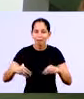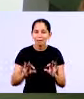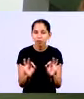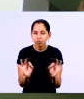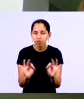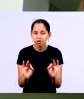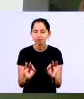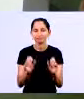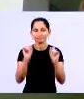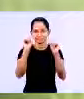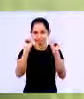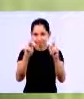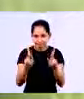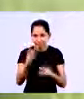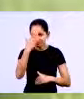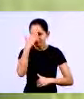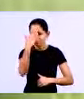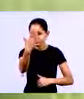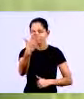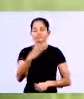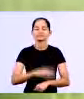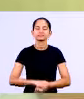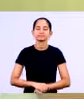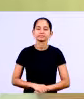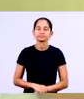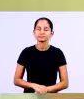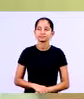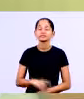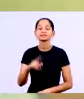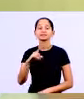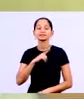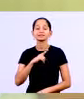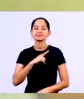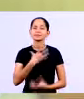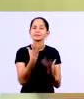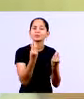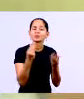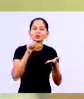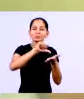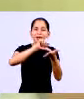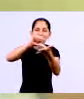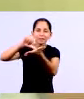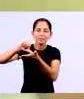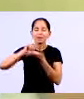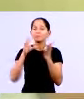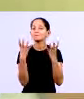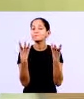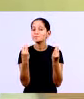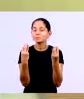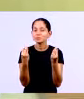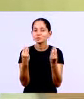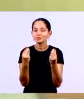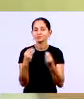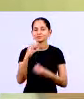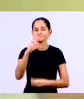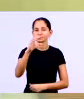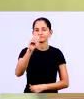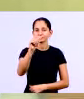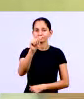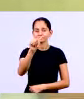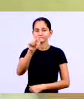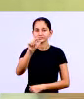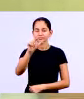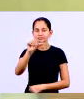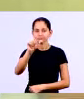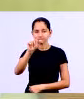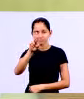pergunta? Obrigada, viu, Cerejeiras? Nós temos participação de vários polos. Teve, inclusive, um aluno, Carlos Alberto, que ele participou da Semana